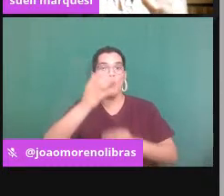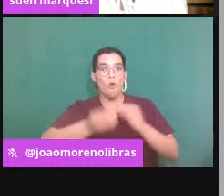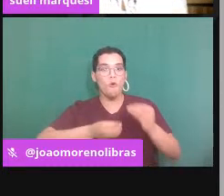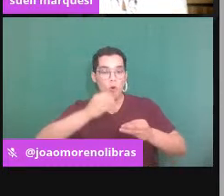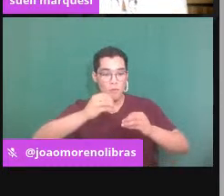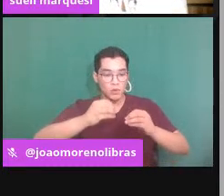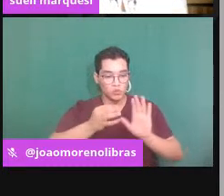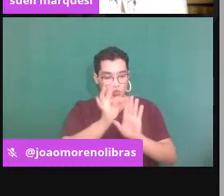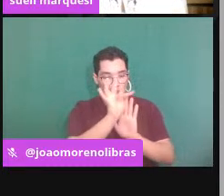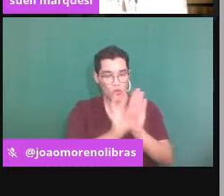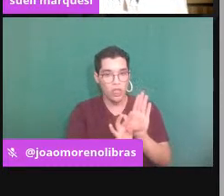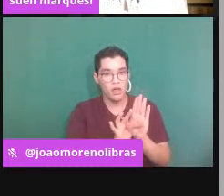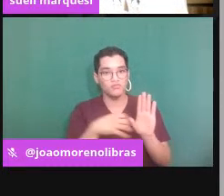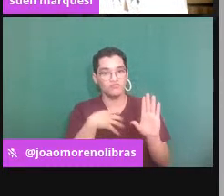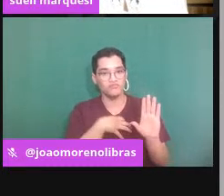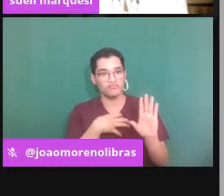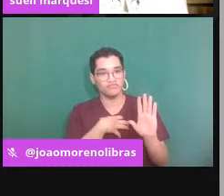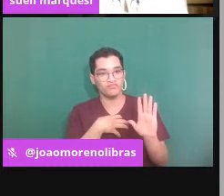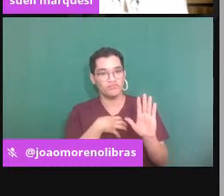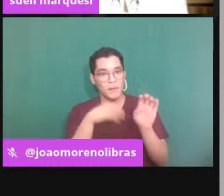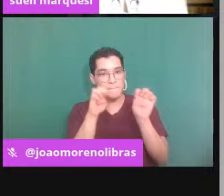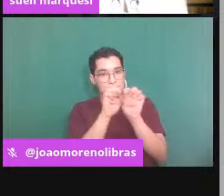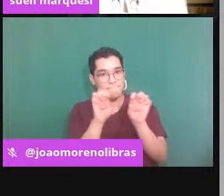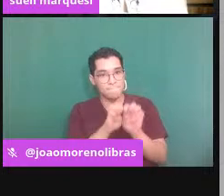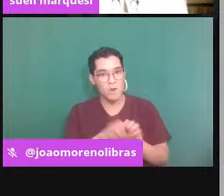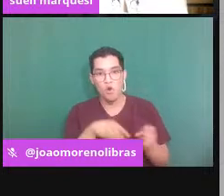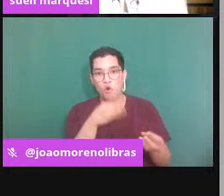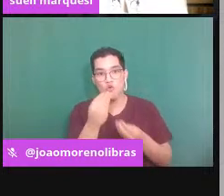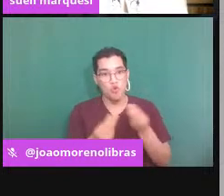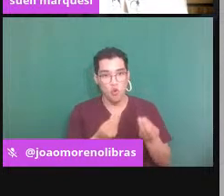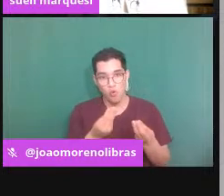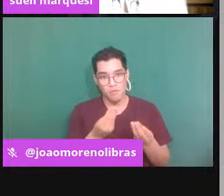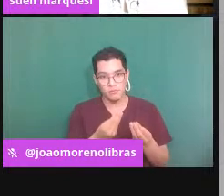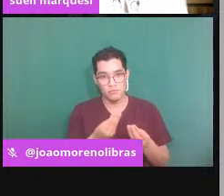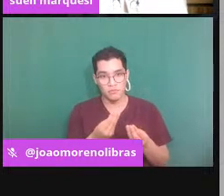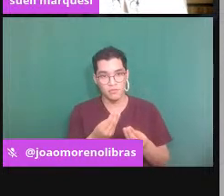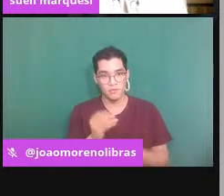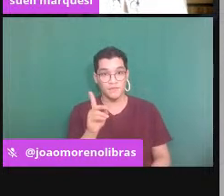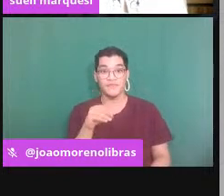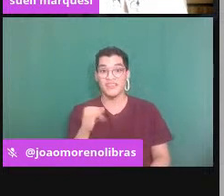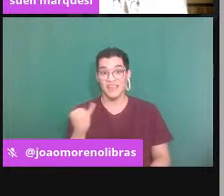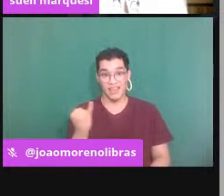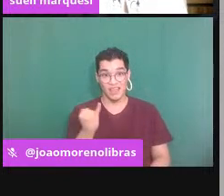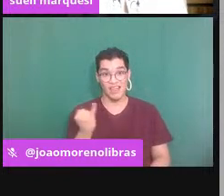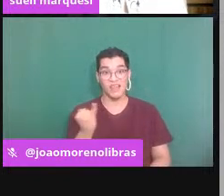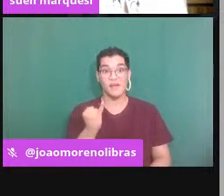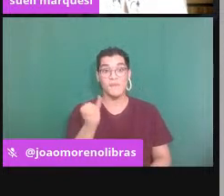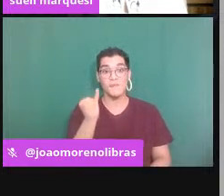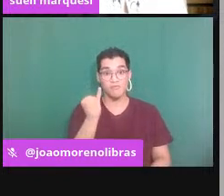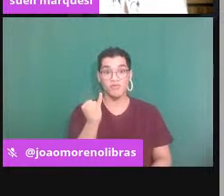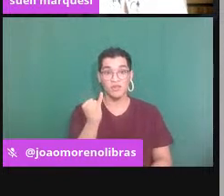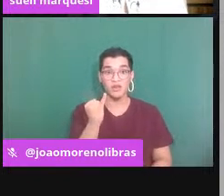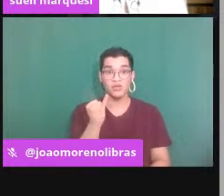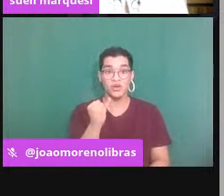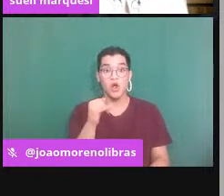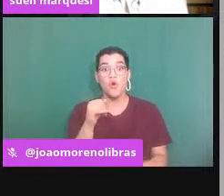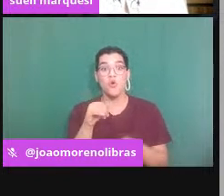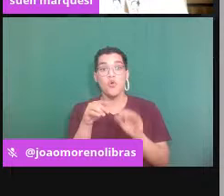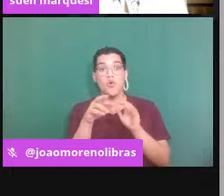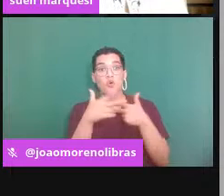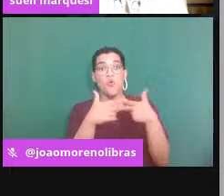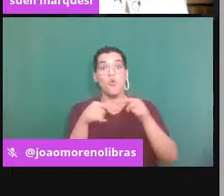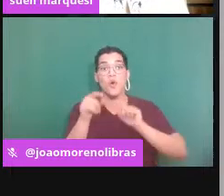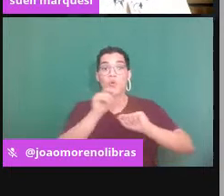essa organização. Né? E o plano, ele se constitui como um fator unificador da estrutura composicional